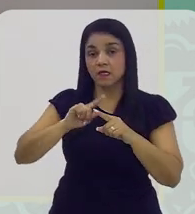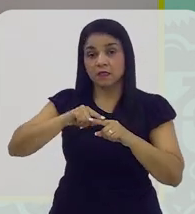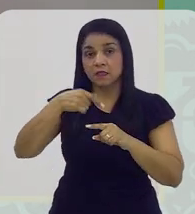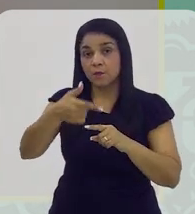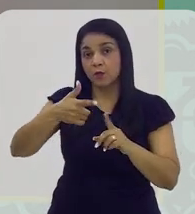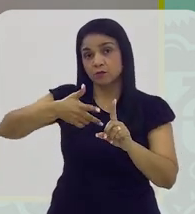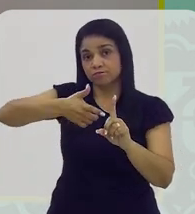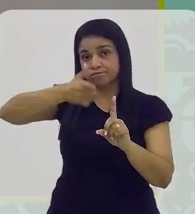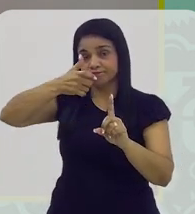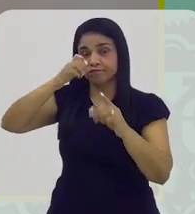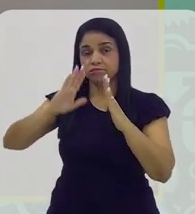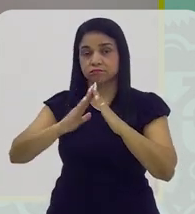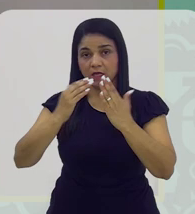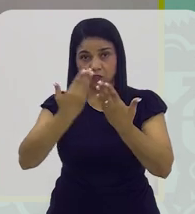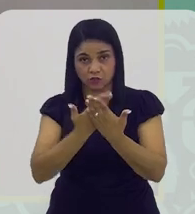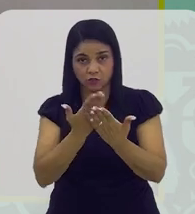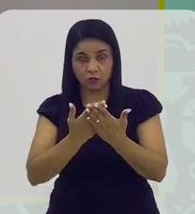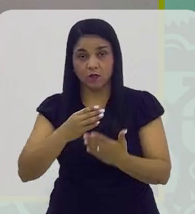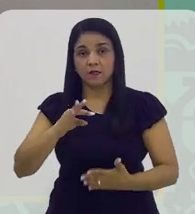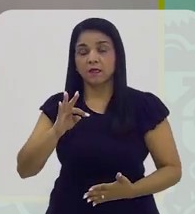o ataque de Sapopemba,